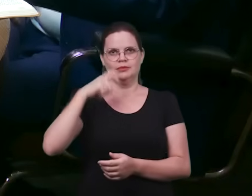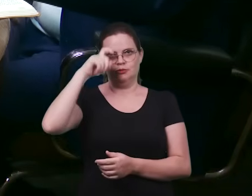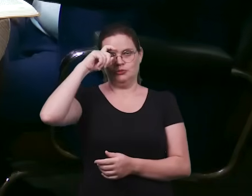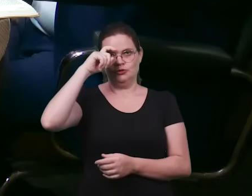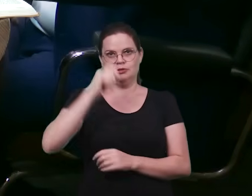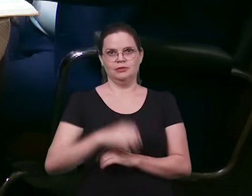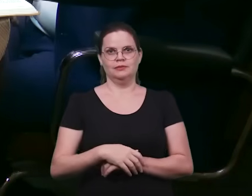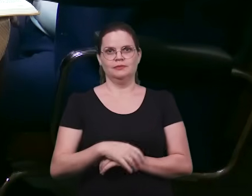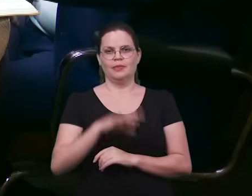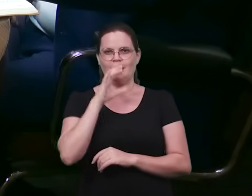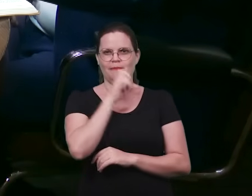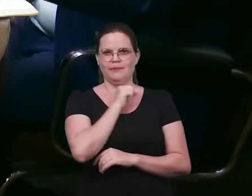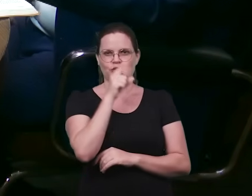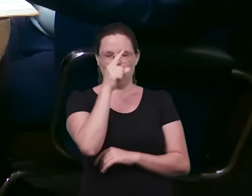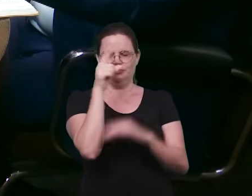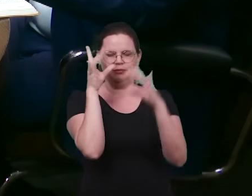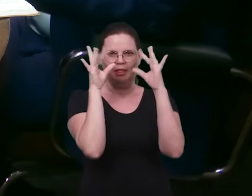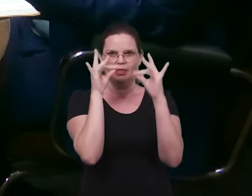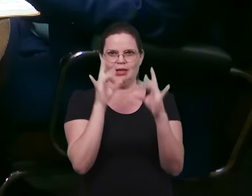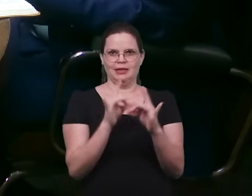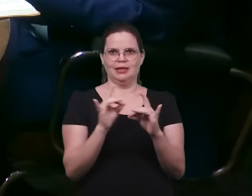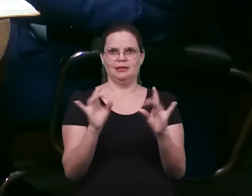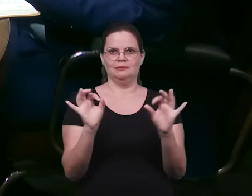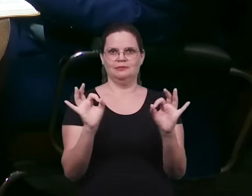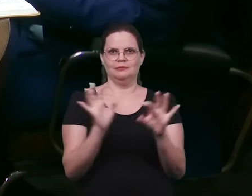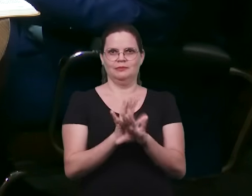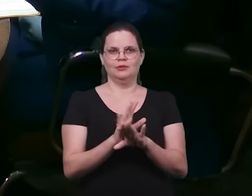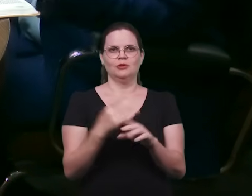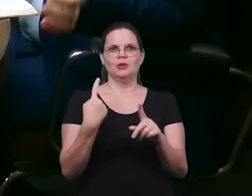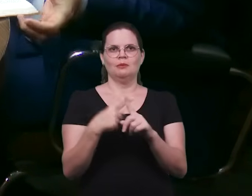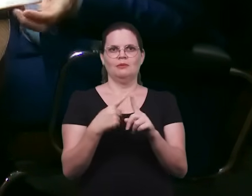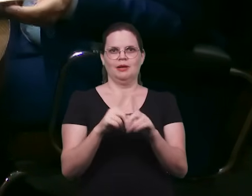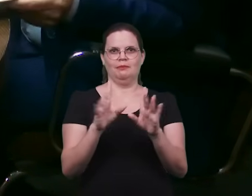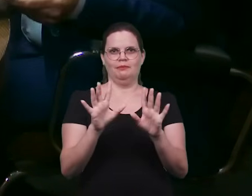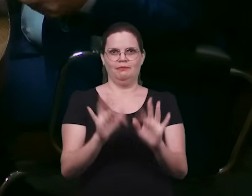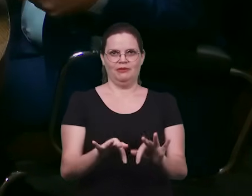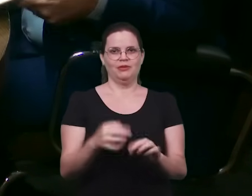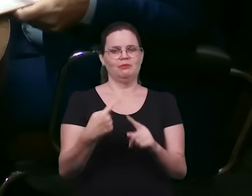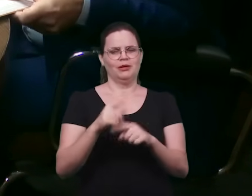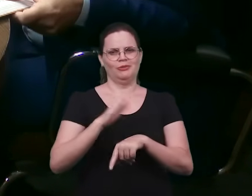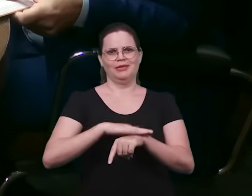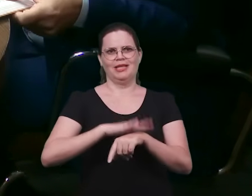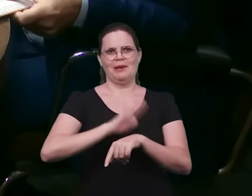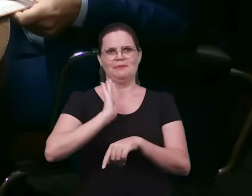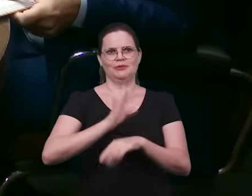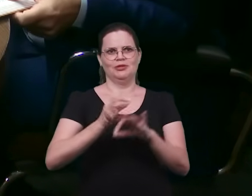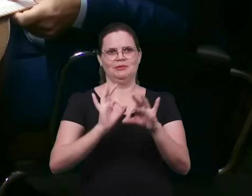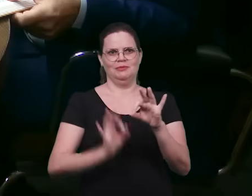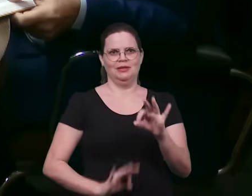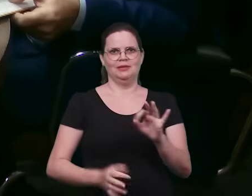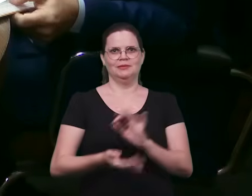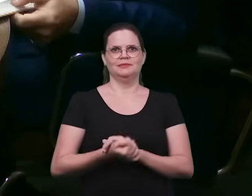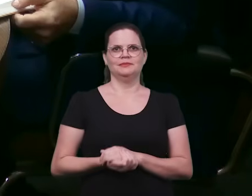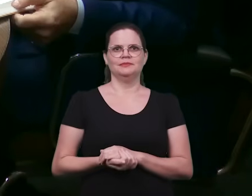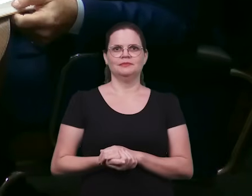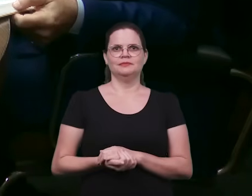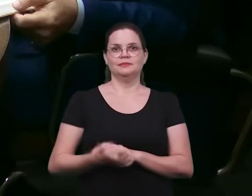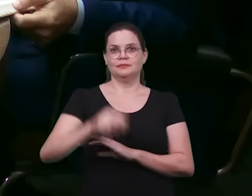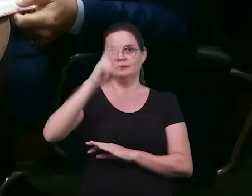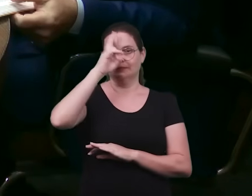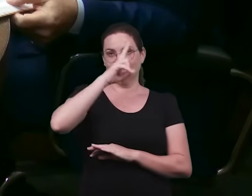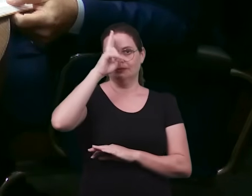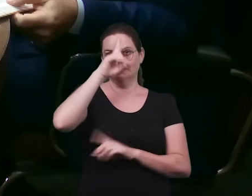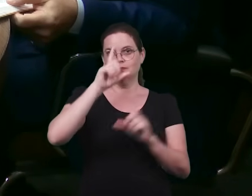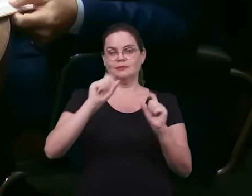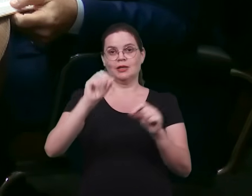Pastor Diniz, Só um Sim. detalhezinho aqui para a gente completar, que nós estamos um a pouquinho, gente podia o tempo fechar tá um esse pouquinho avançado. episódio, né, com essa colocação